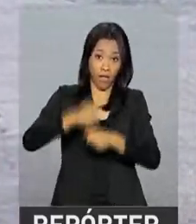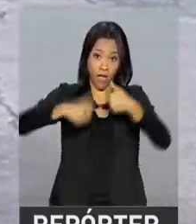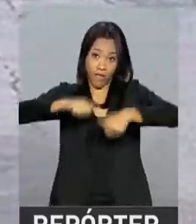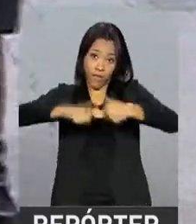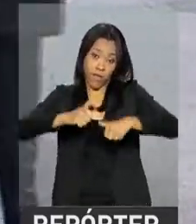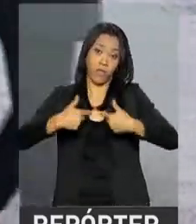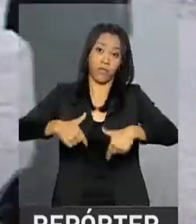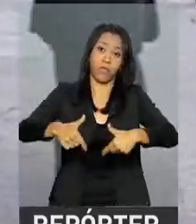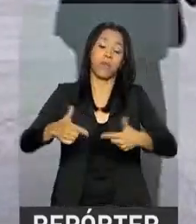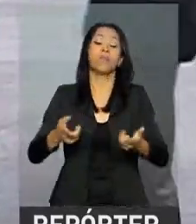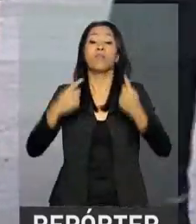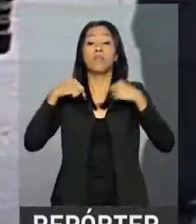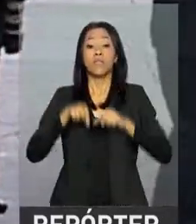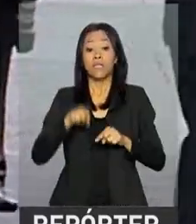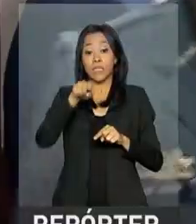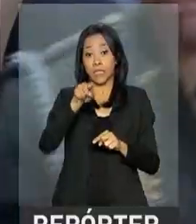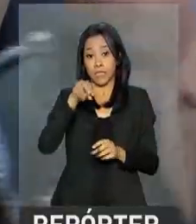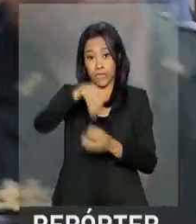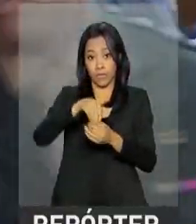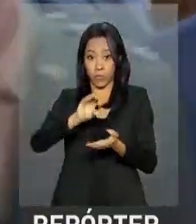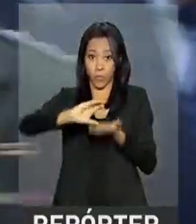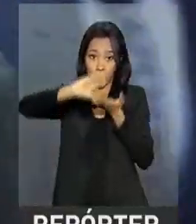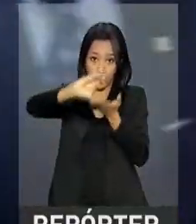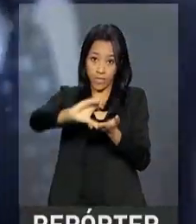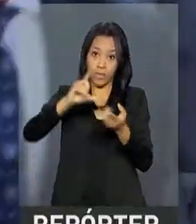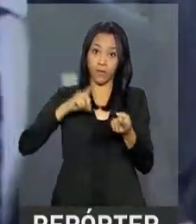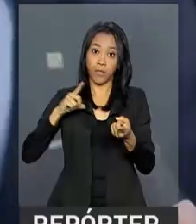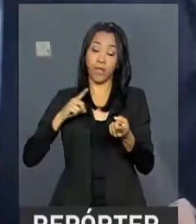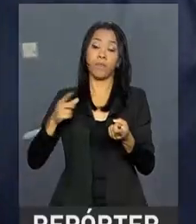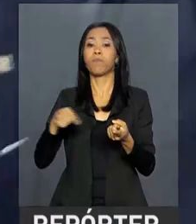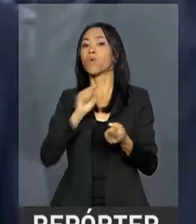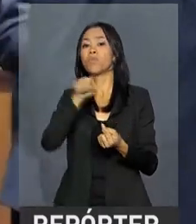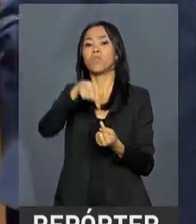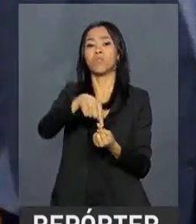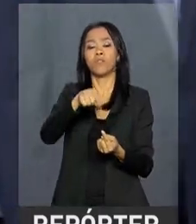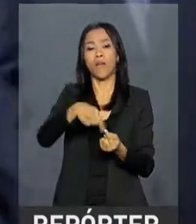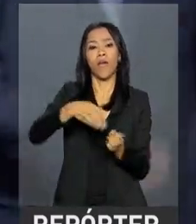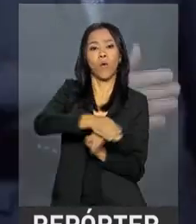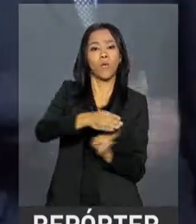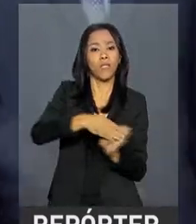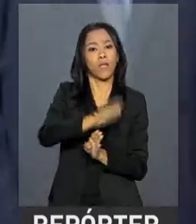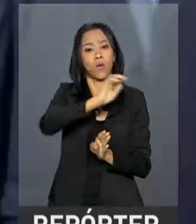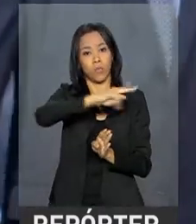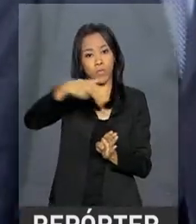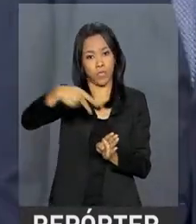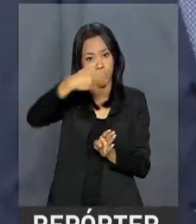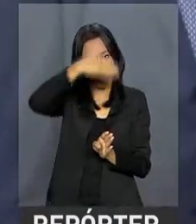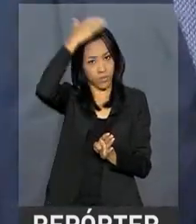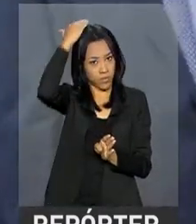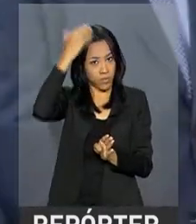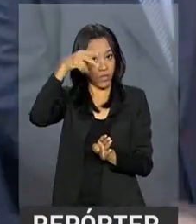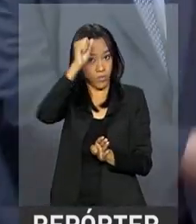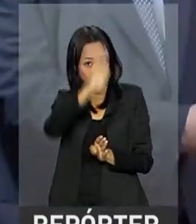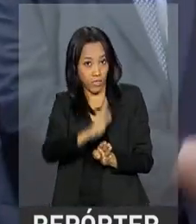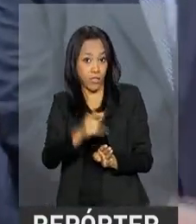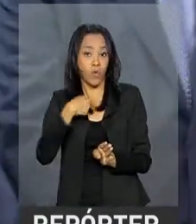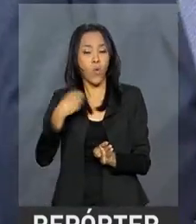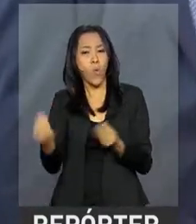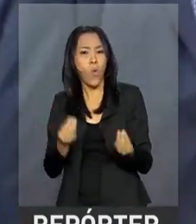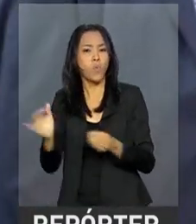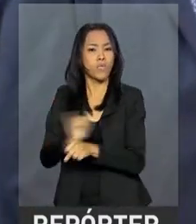atribuições do conselho militar de defesa está a assessorar o presidente da república no que diz respeito ao emprego de meios militares